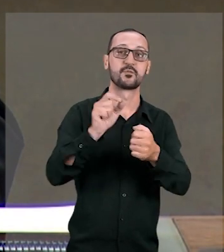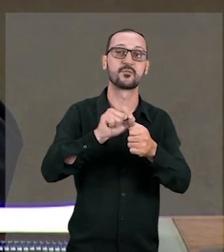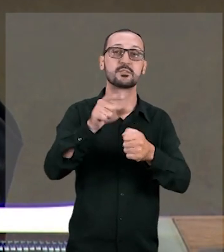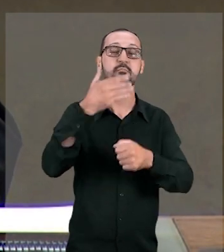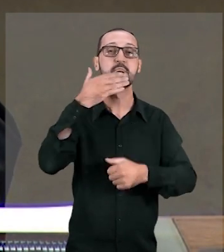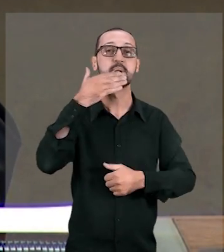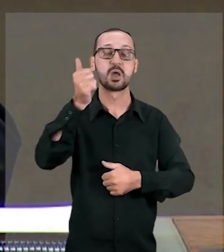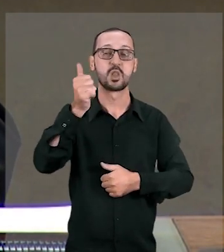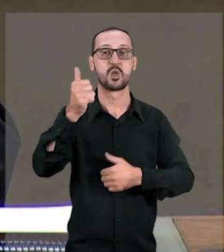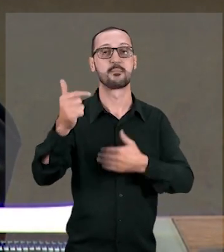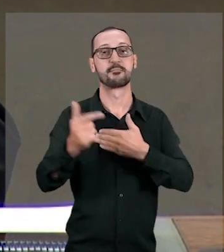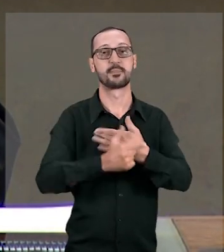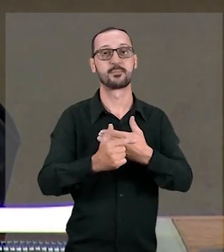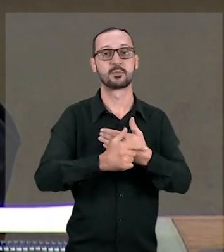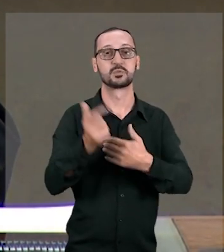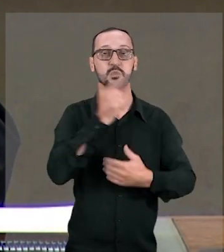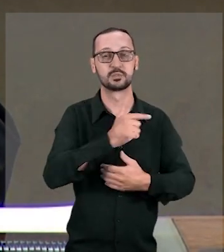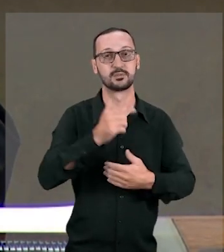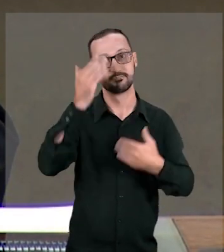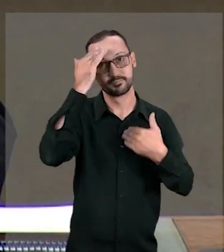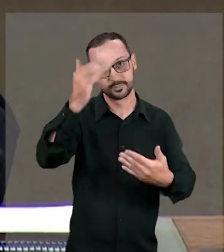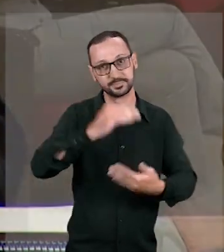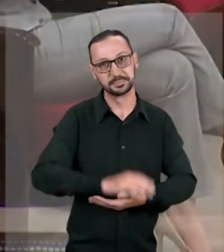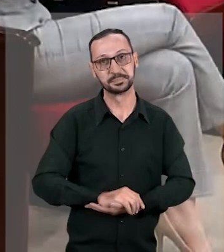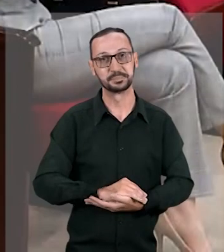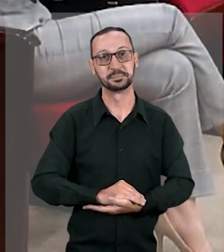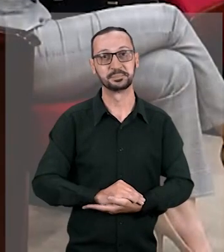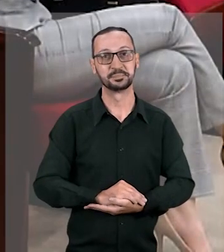faça o melhor papel que puder. Muito obrigado.